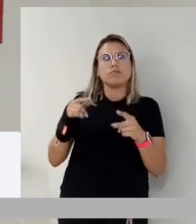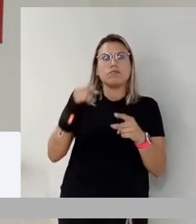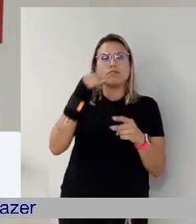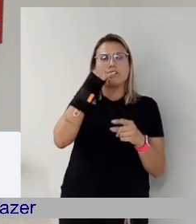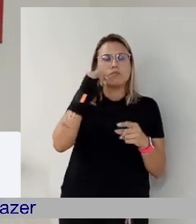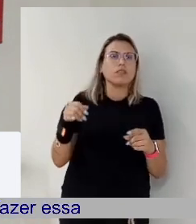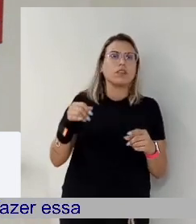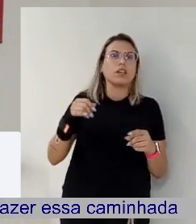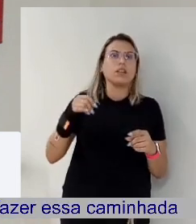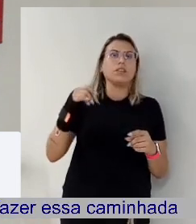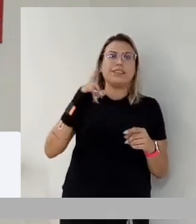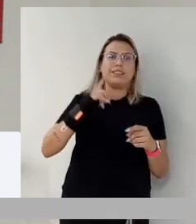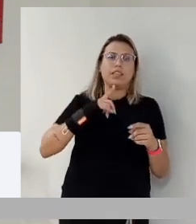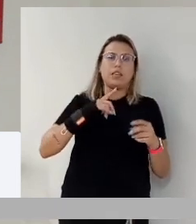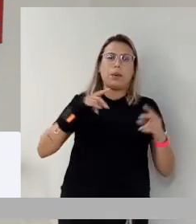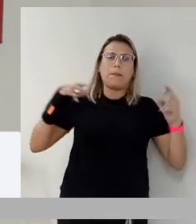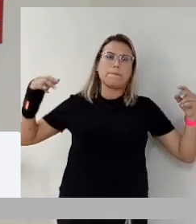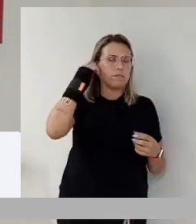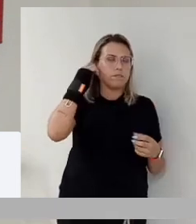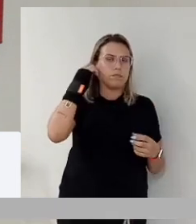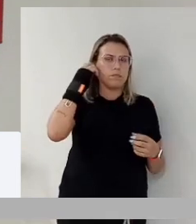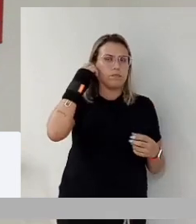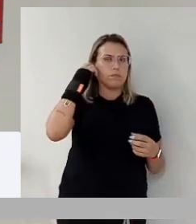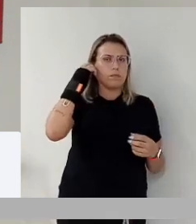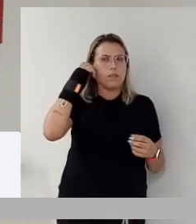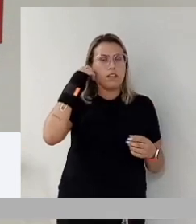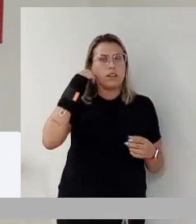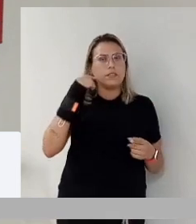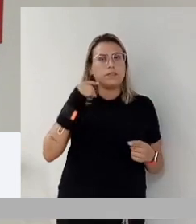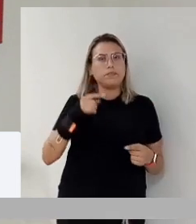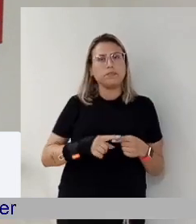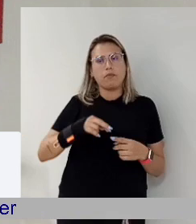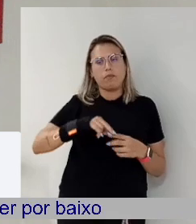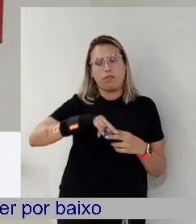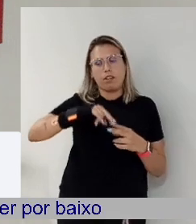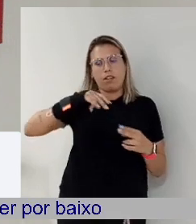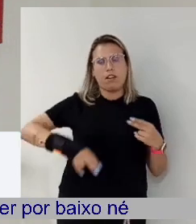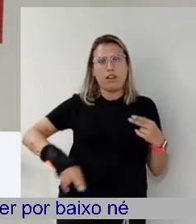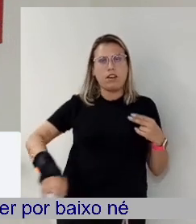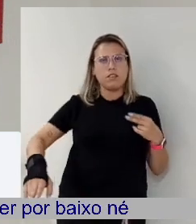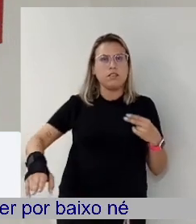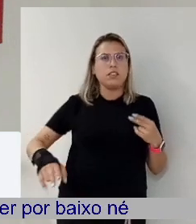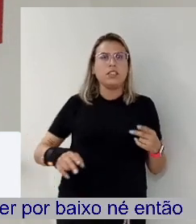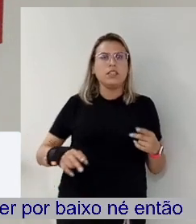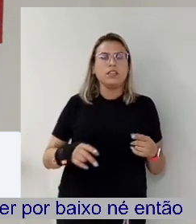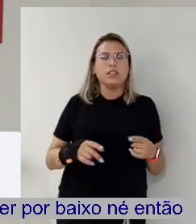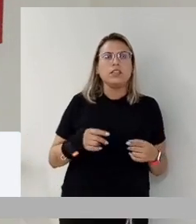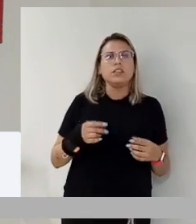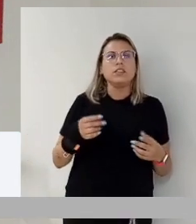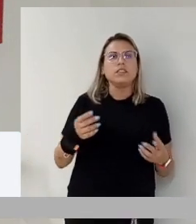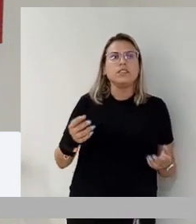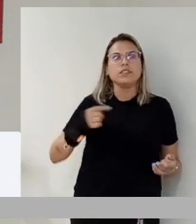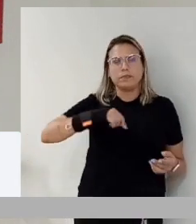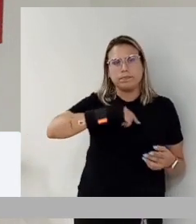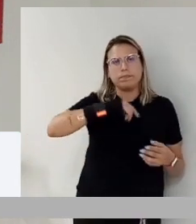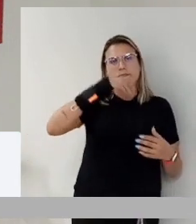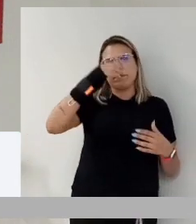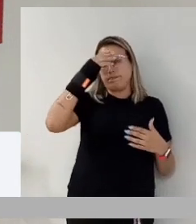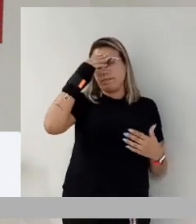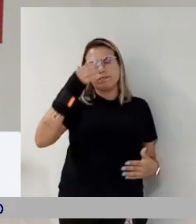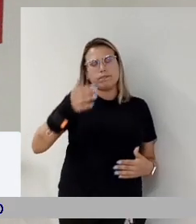essa caminhada né seguir ali na na parede do audo e descer por baixo né então a gente agradece nessa